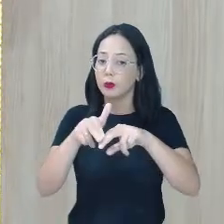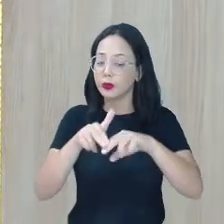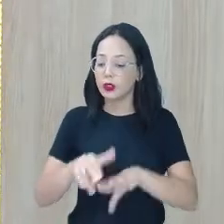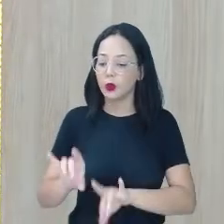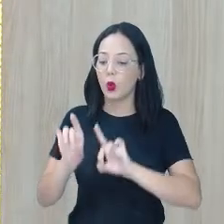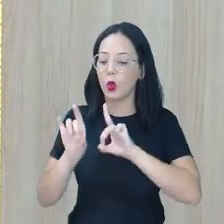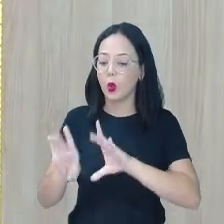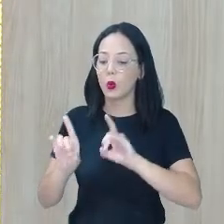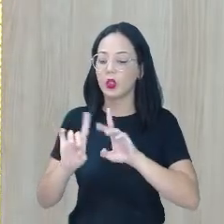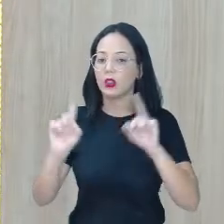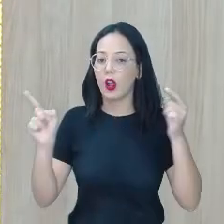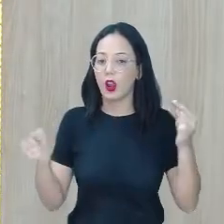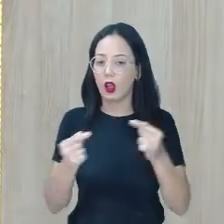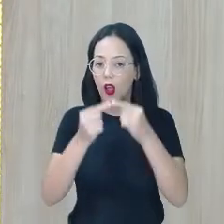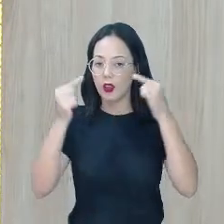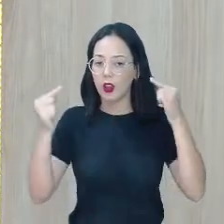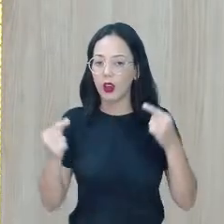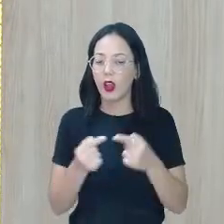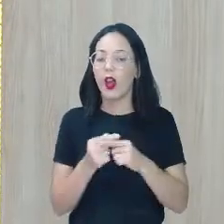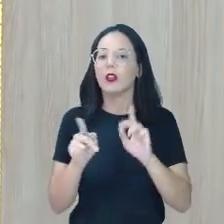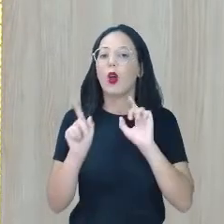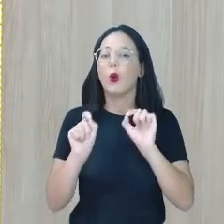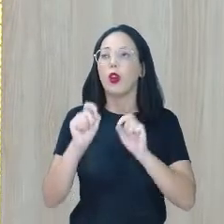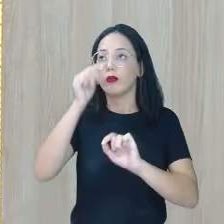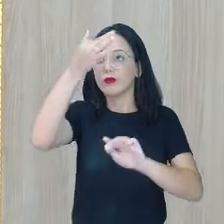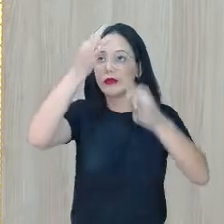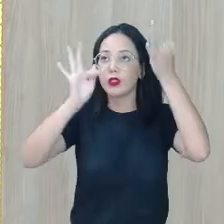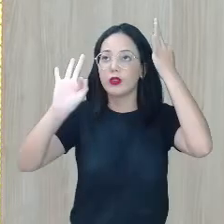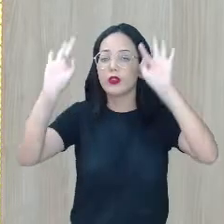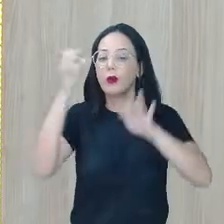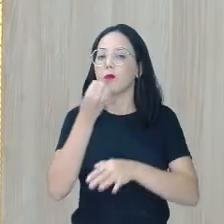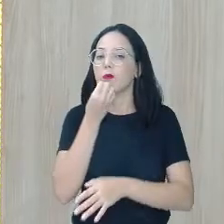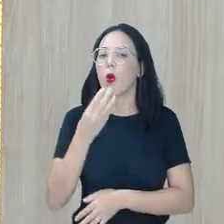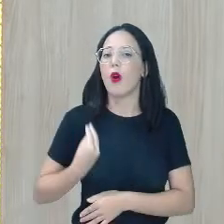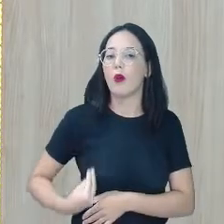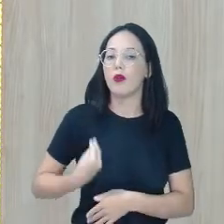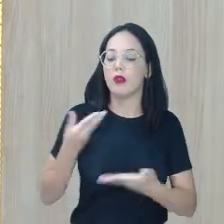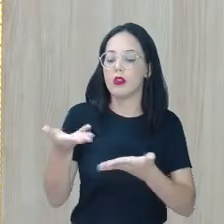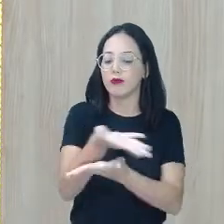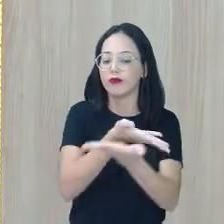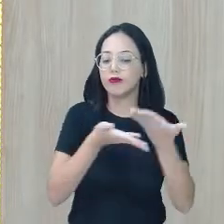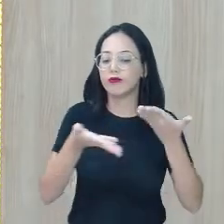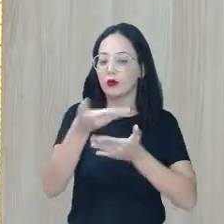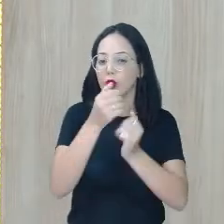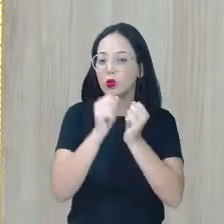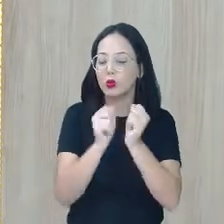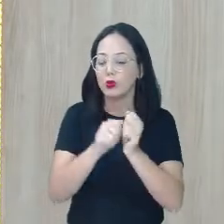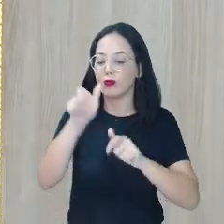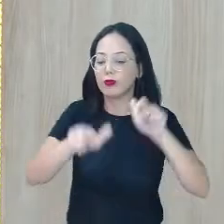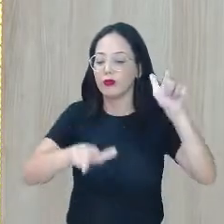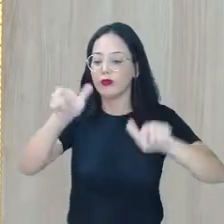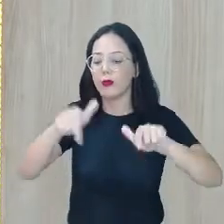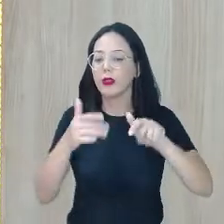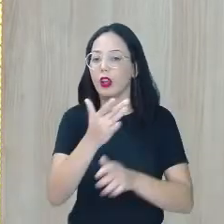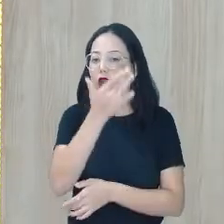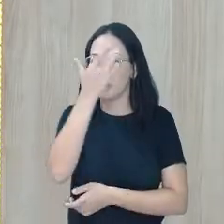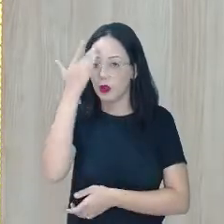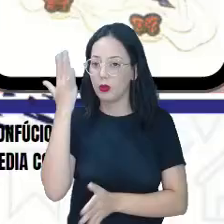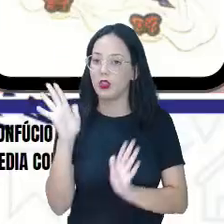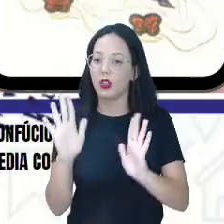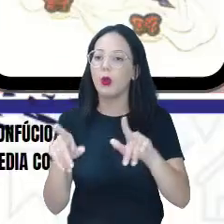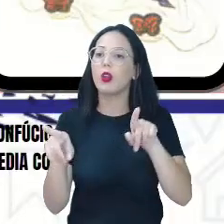está associada, né, àquela filosofia de boa convivência, né, entre as pessoas, né? E existia,